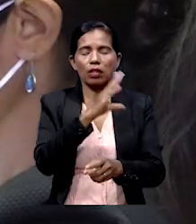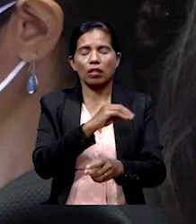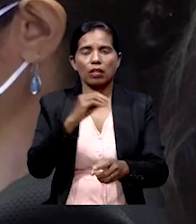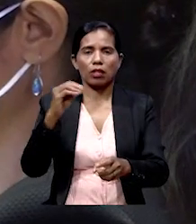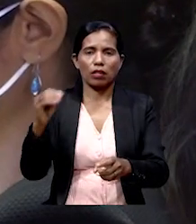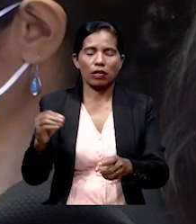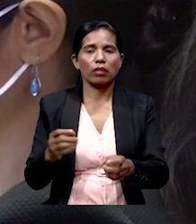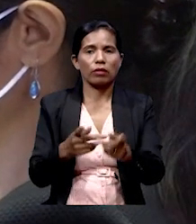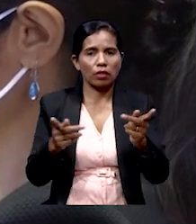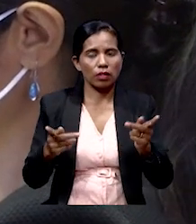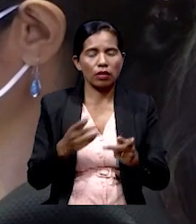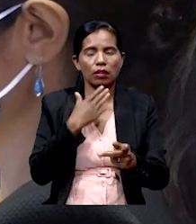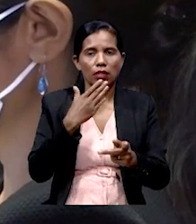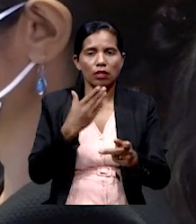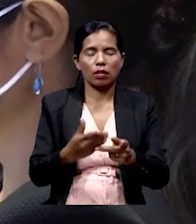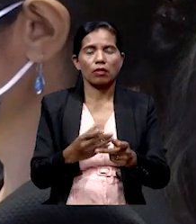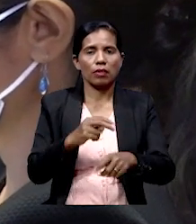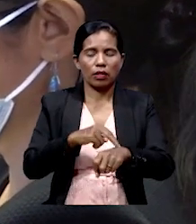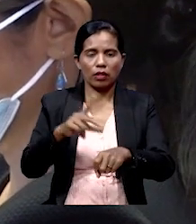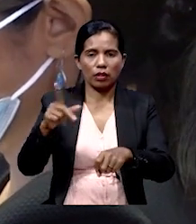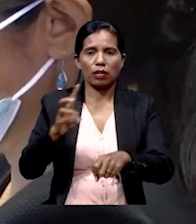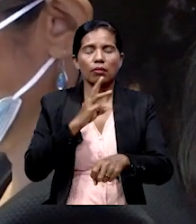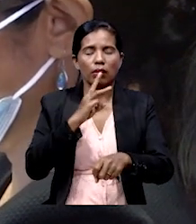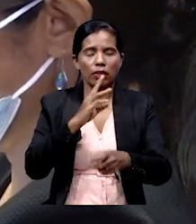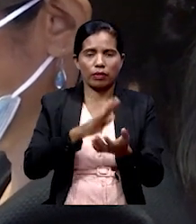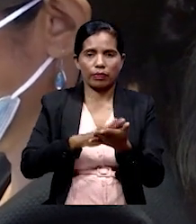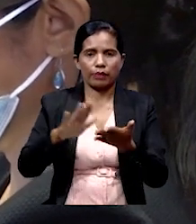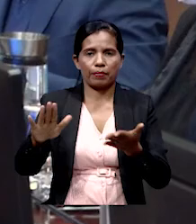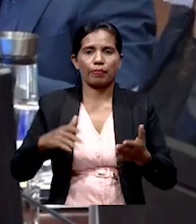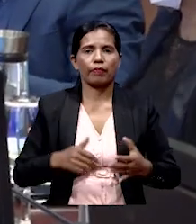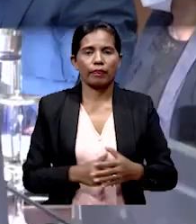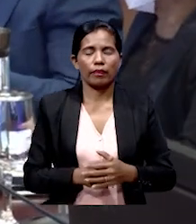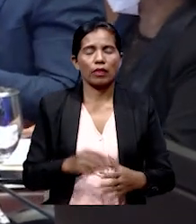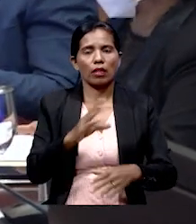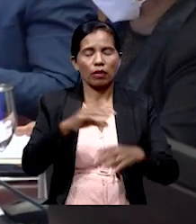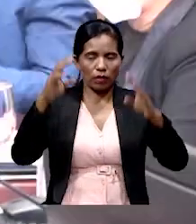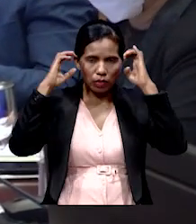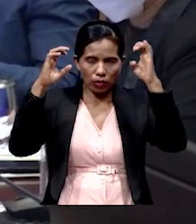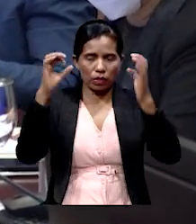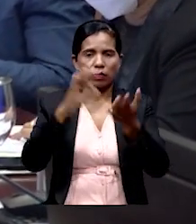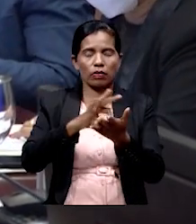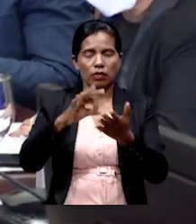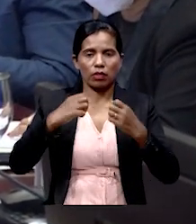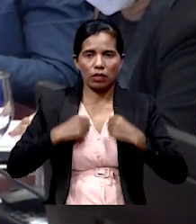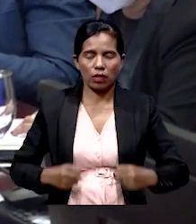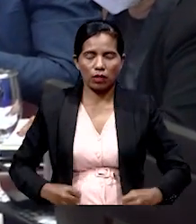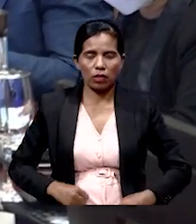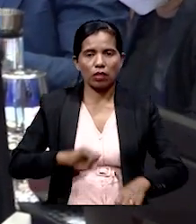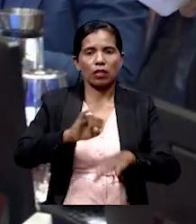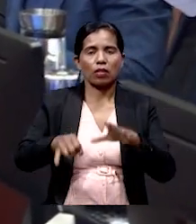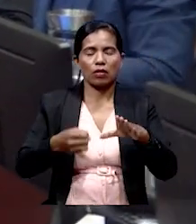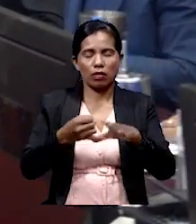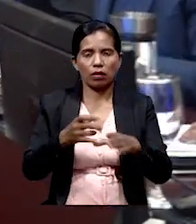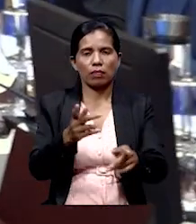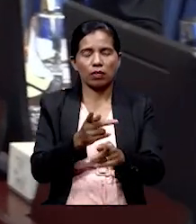energia renovável, conectividade nacional, b no saneamento. Nomos educação formação, saúde, inclusão no